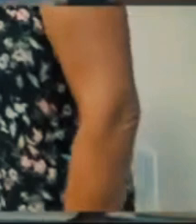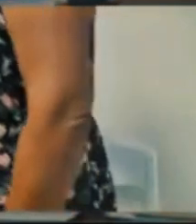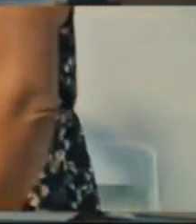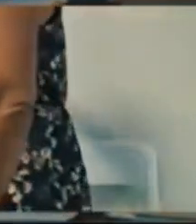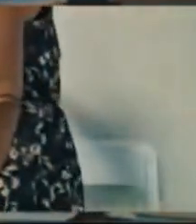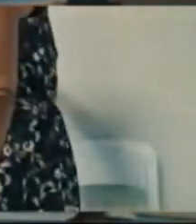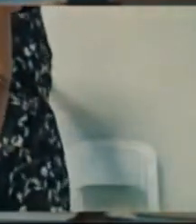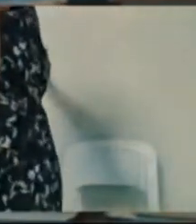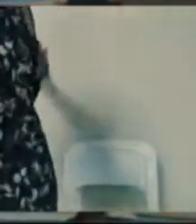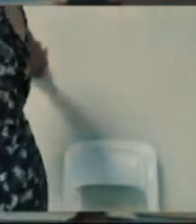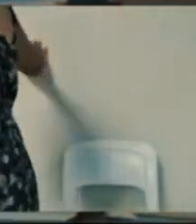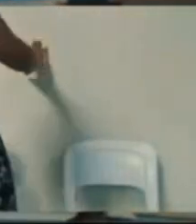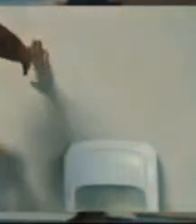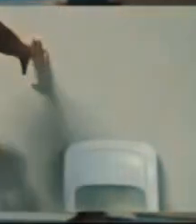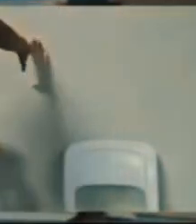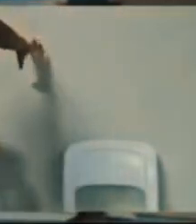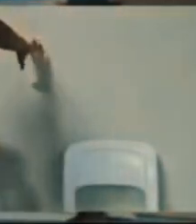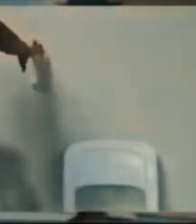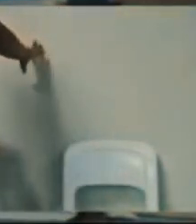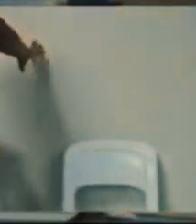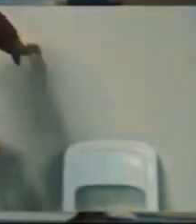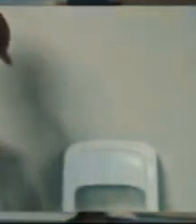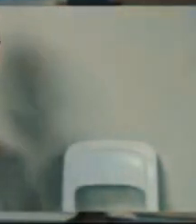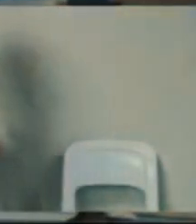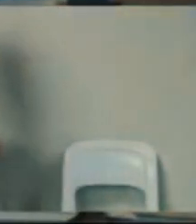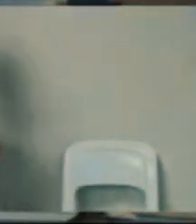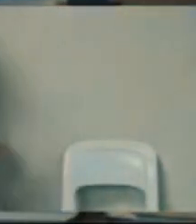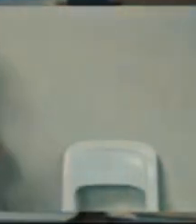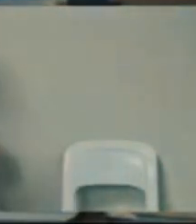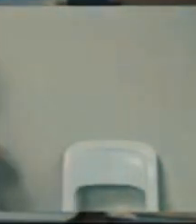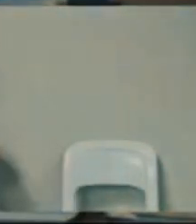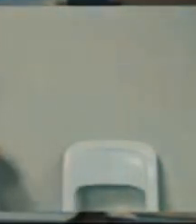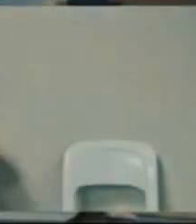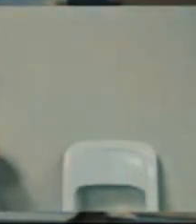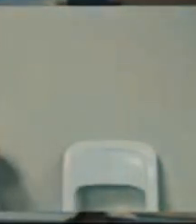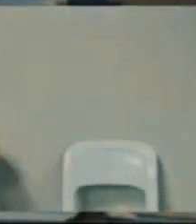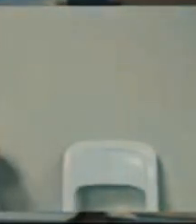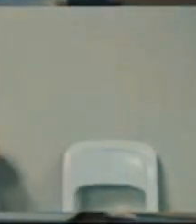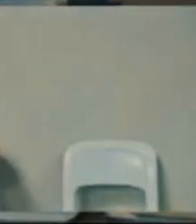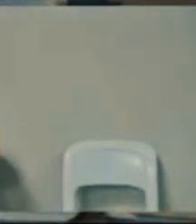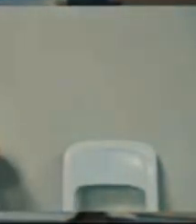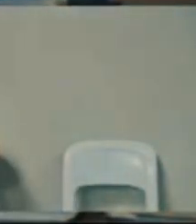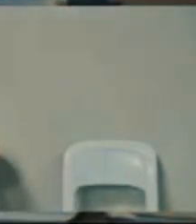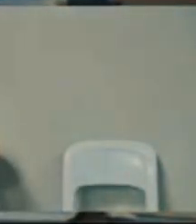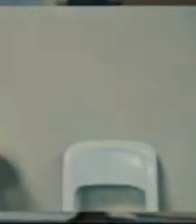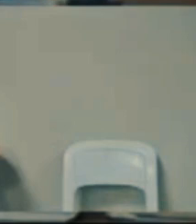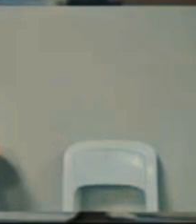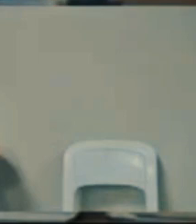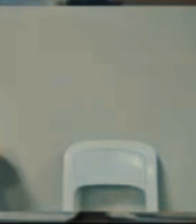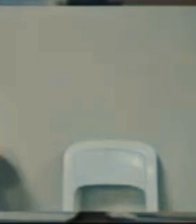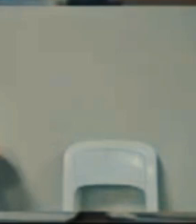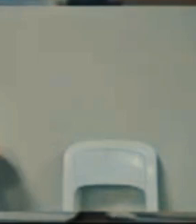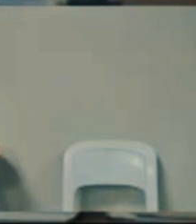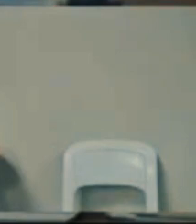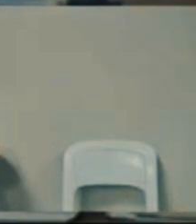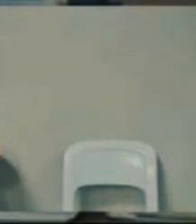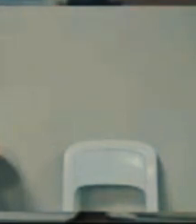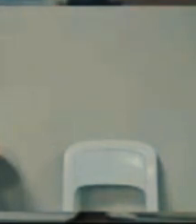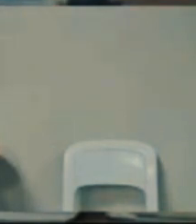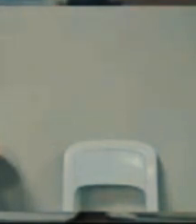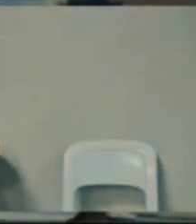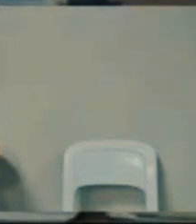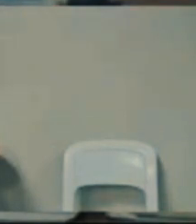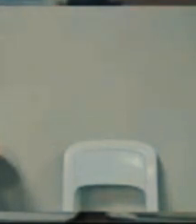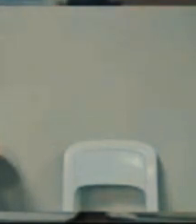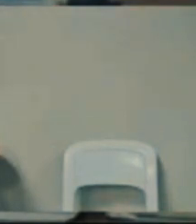magia, onde as pessoas vinham, compravam como um amuleto para o seu